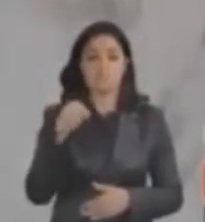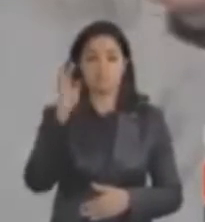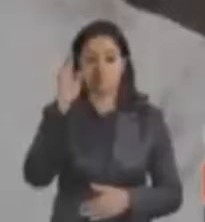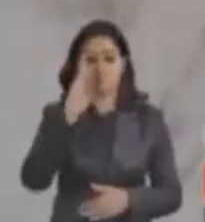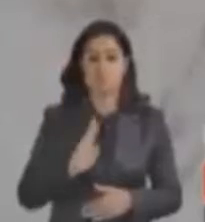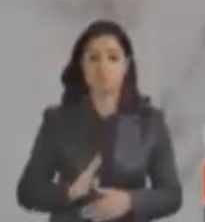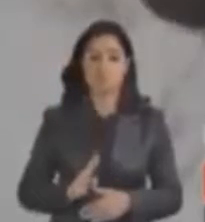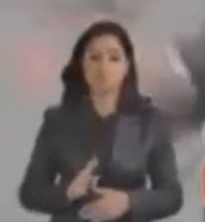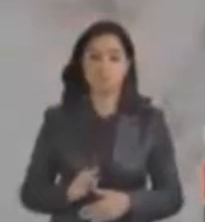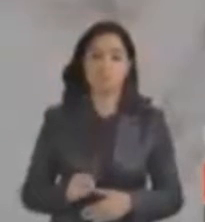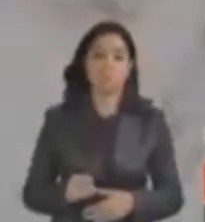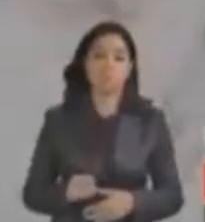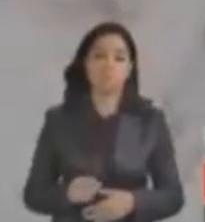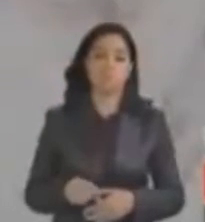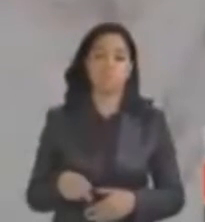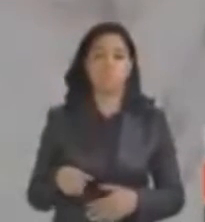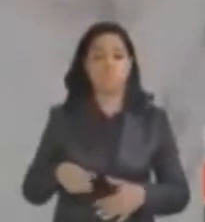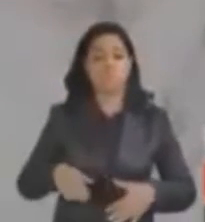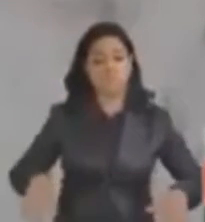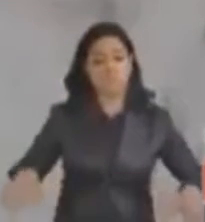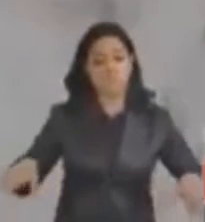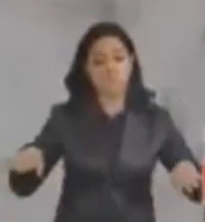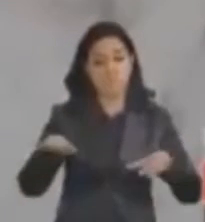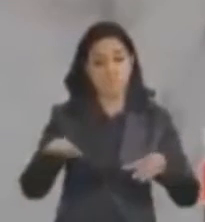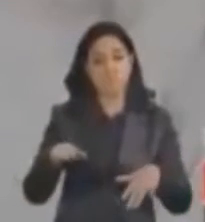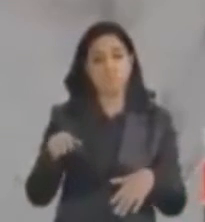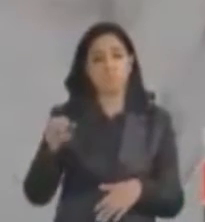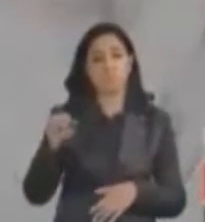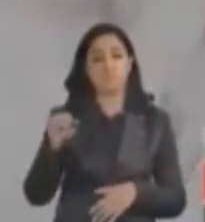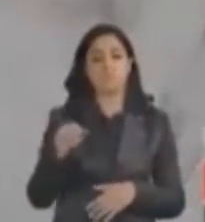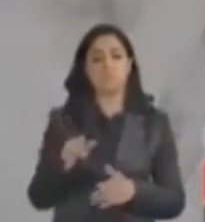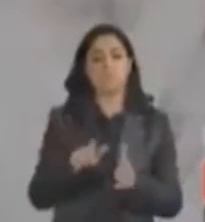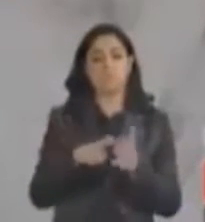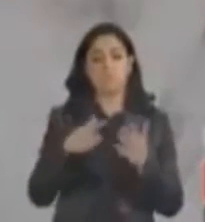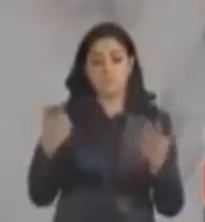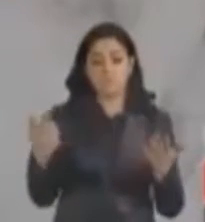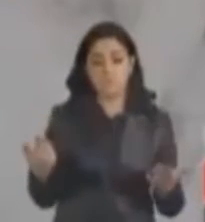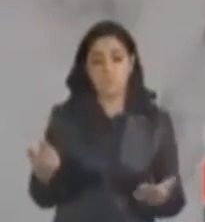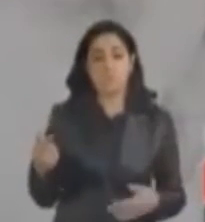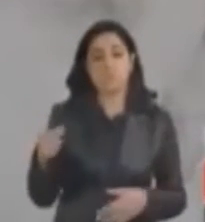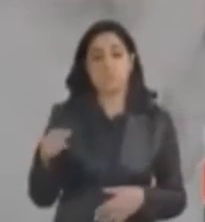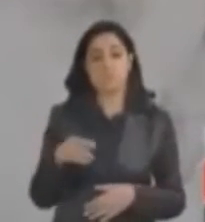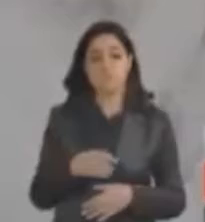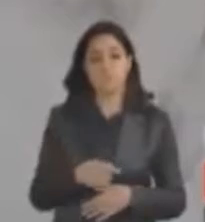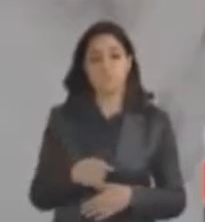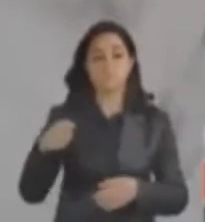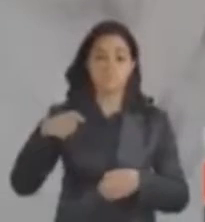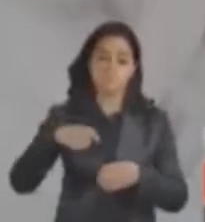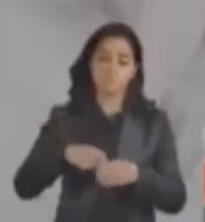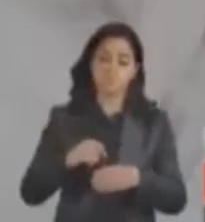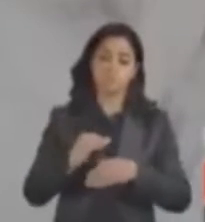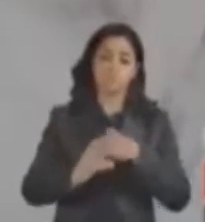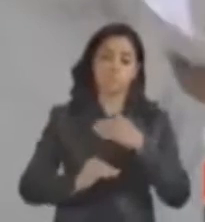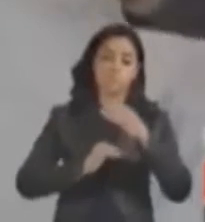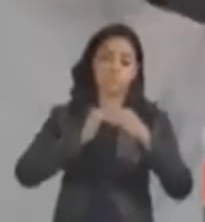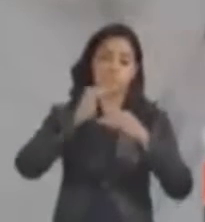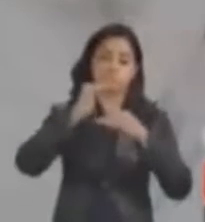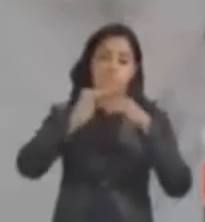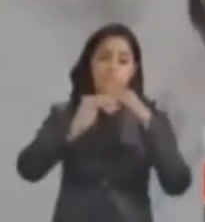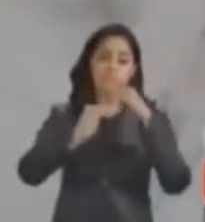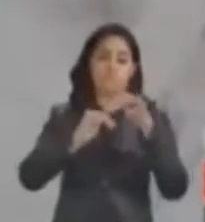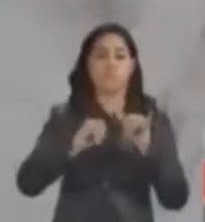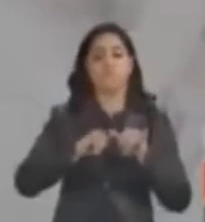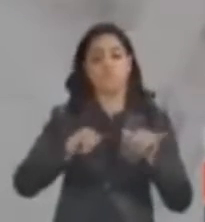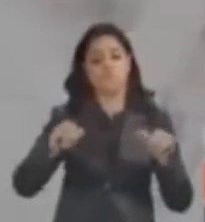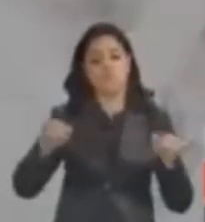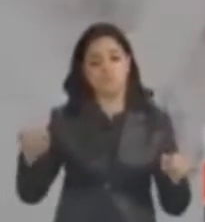trouxe g1 todos os jornais do brasil mortalidade infantil volta a crescer no nosso país enquanto isso a